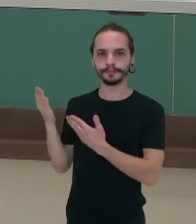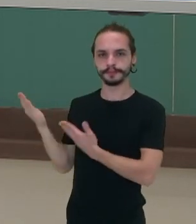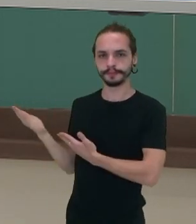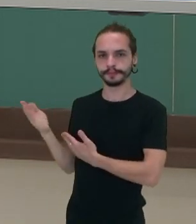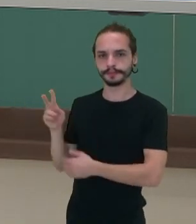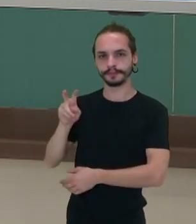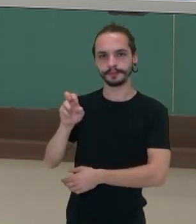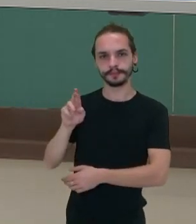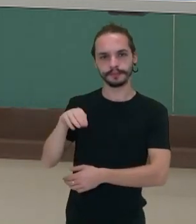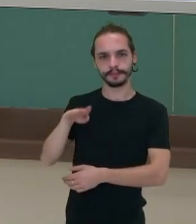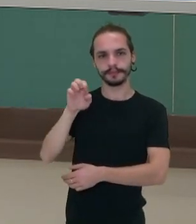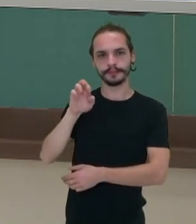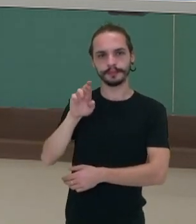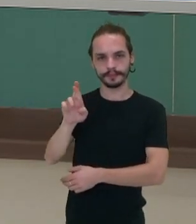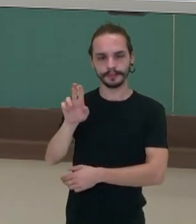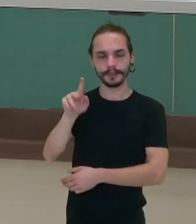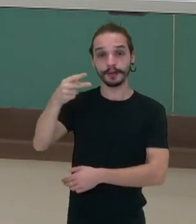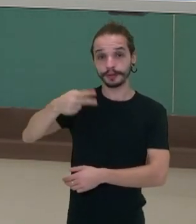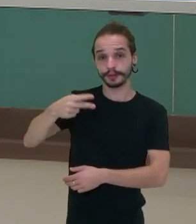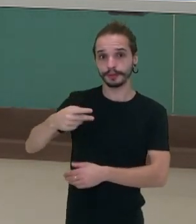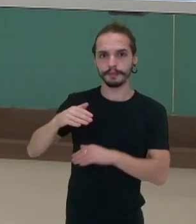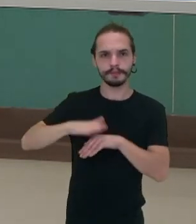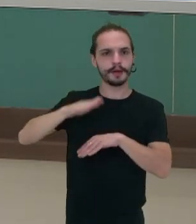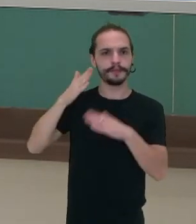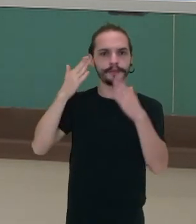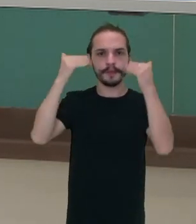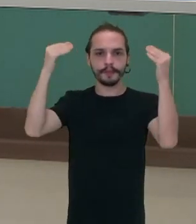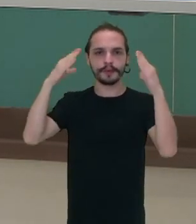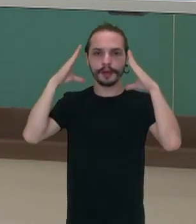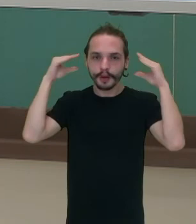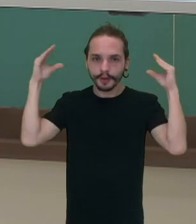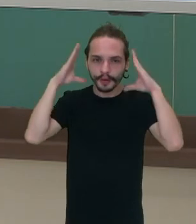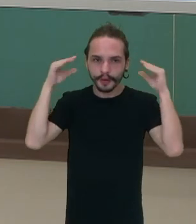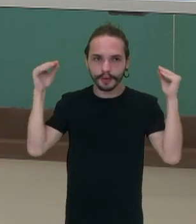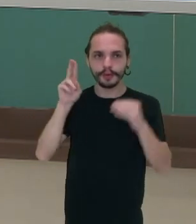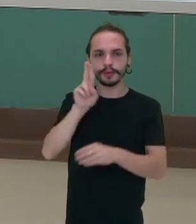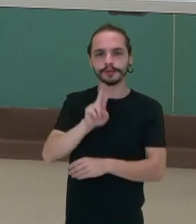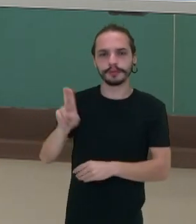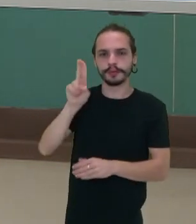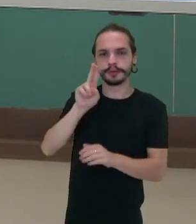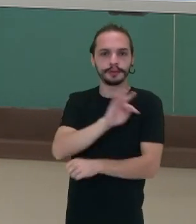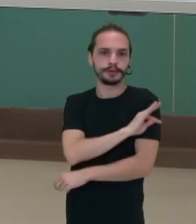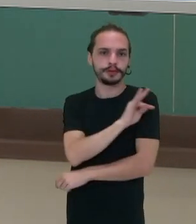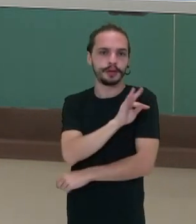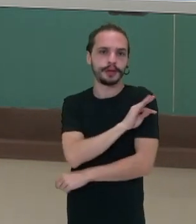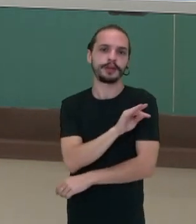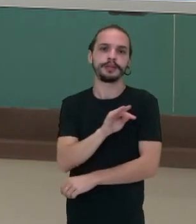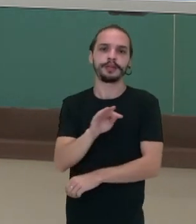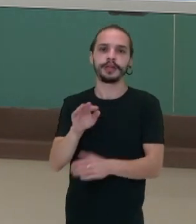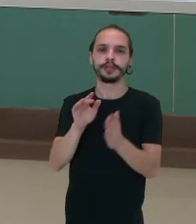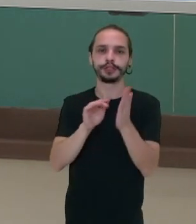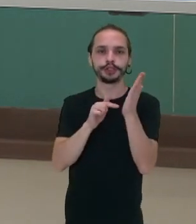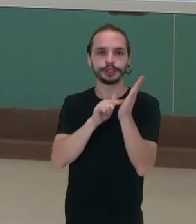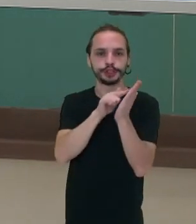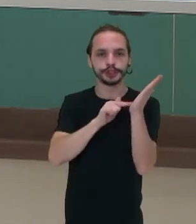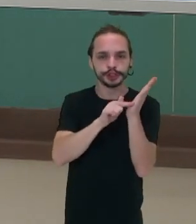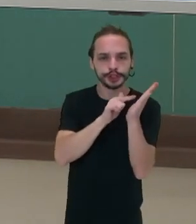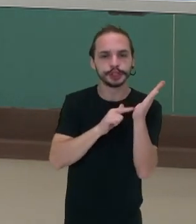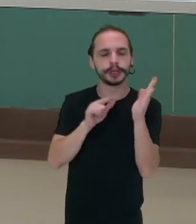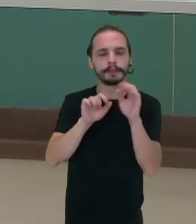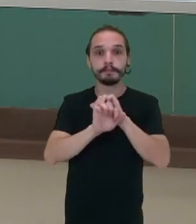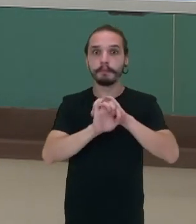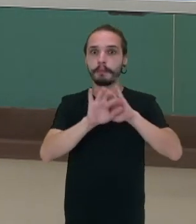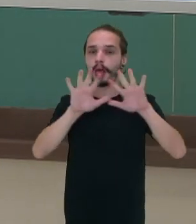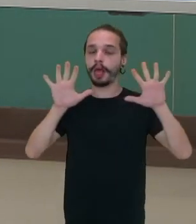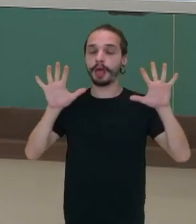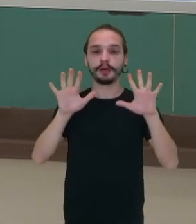segundo o pintor holandês mais famoso, ele tinha essa coisa de usar essa técnica de tinta muito brilhante, que é chamada de pérolas socadas, e ele também